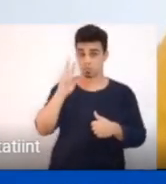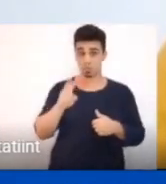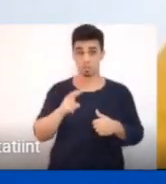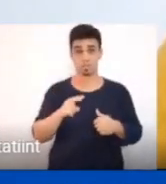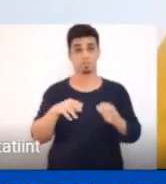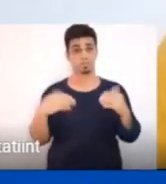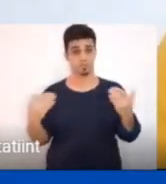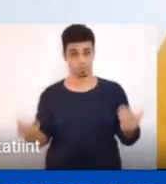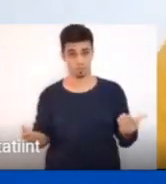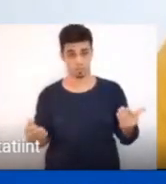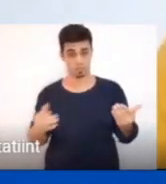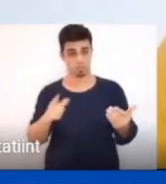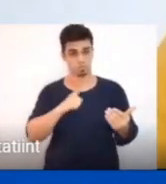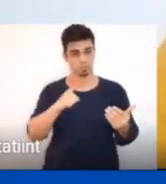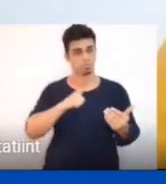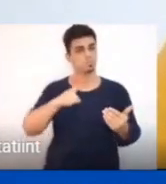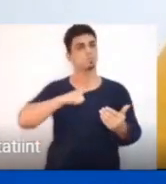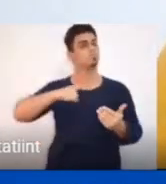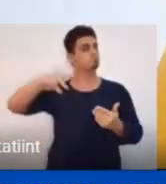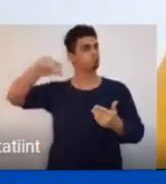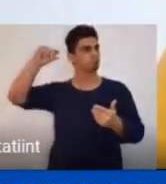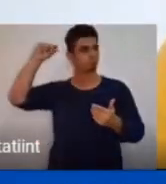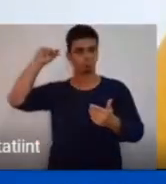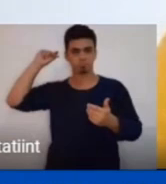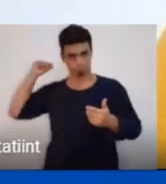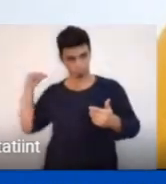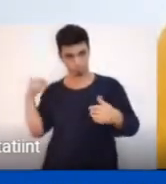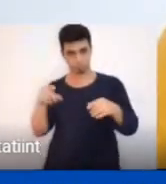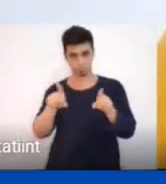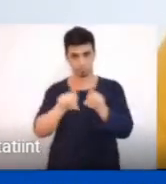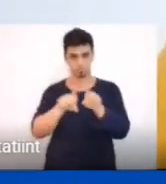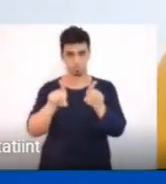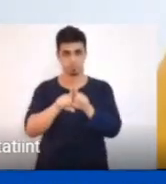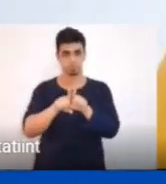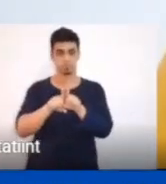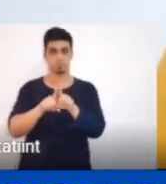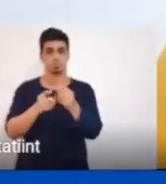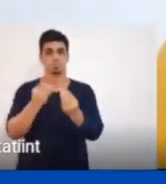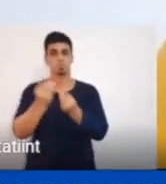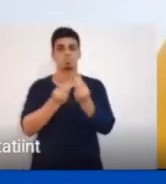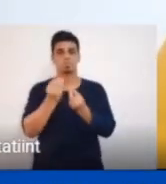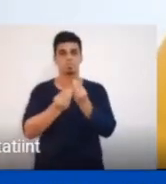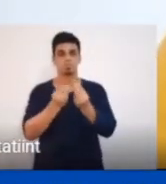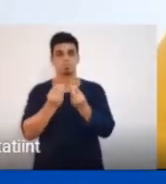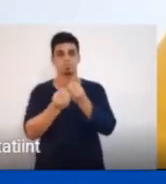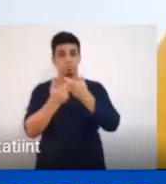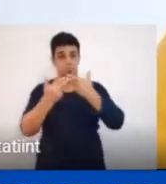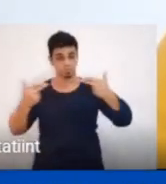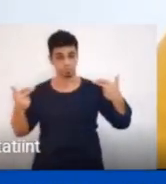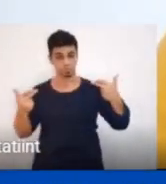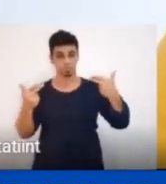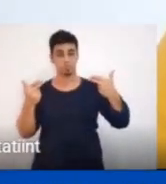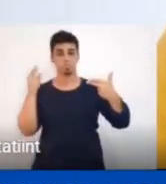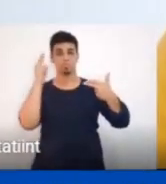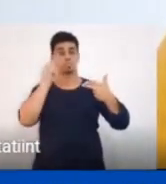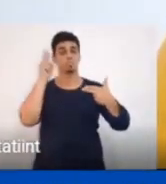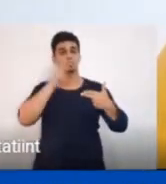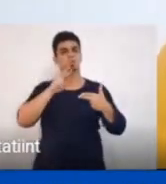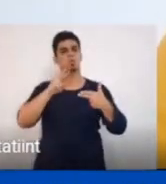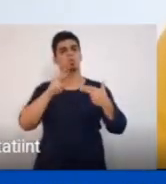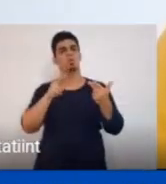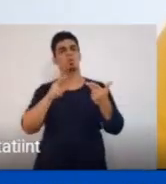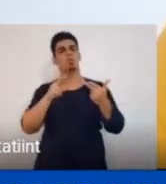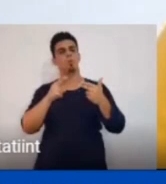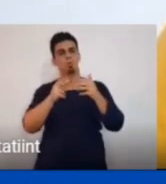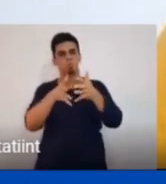tivemos fala e voz. O que a gente não tinha da branquitude era a escuta, né? E aí o crescimento